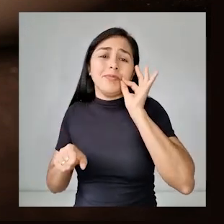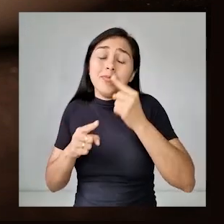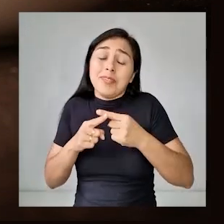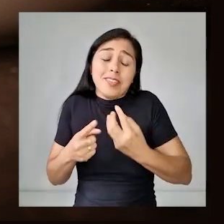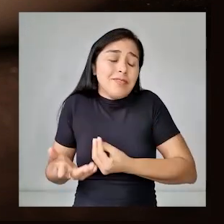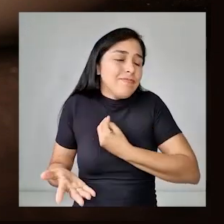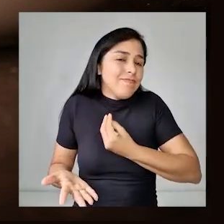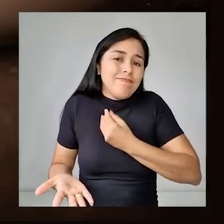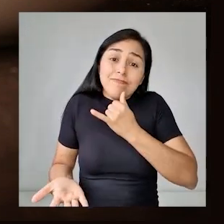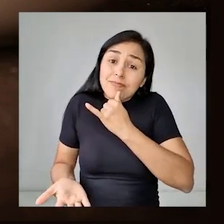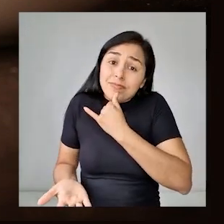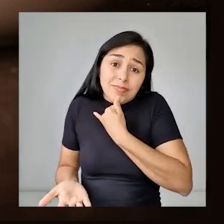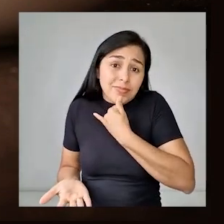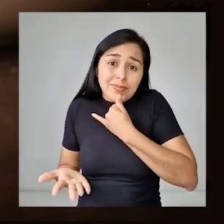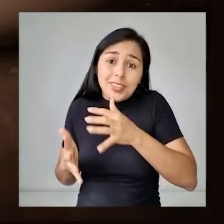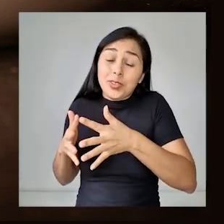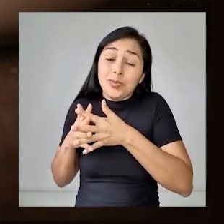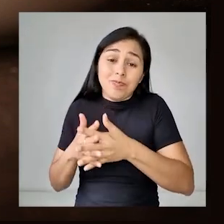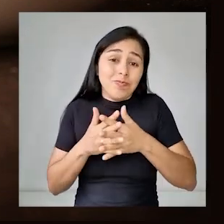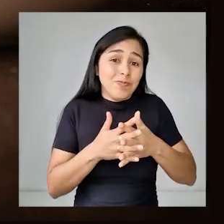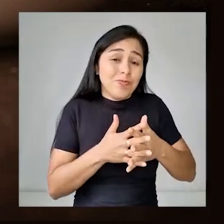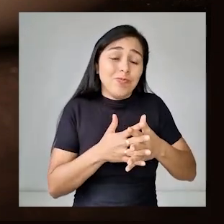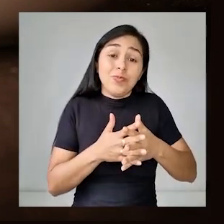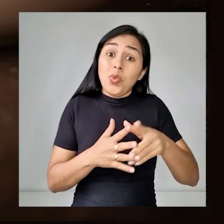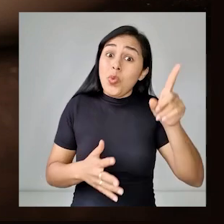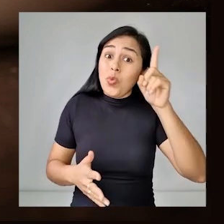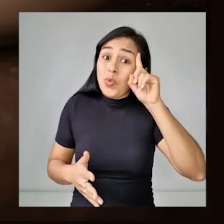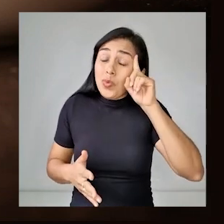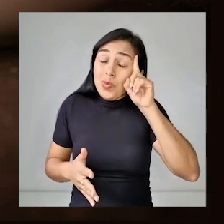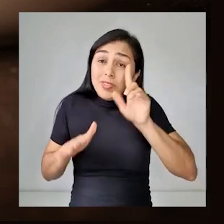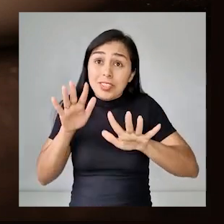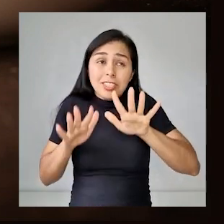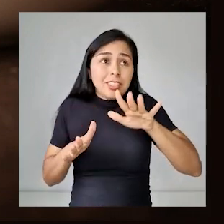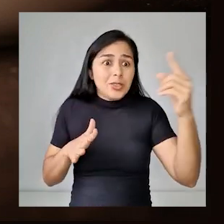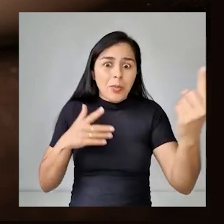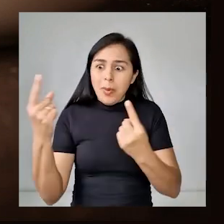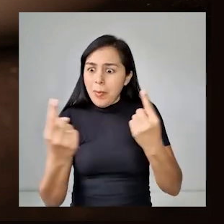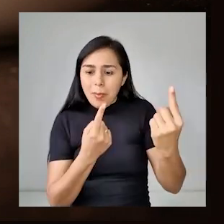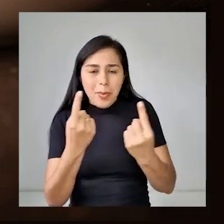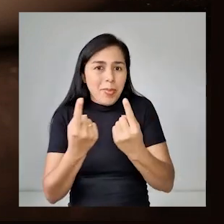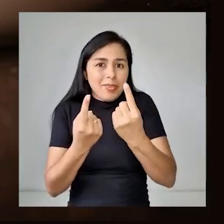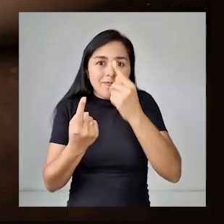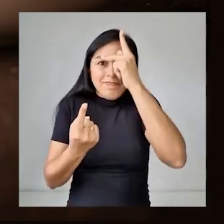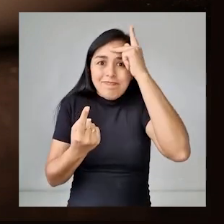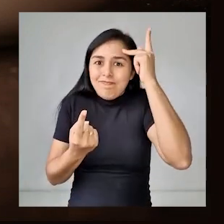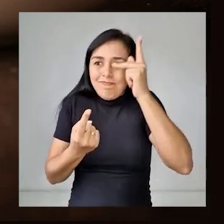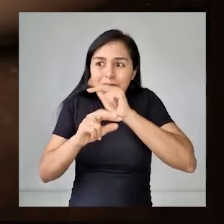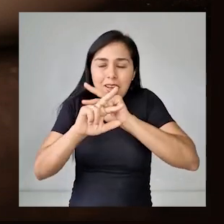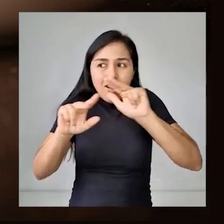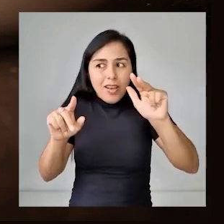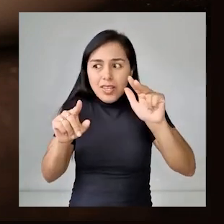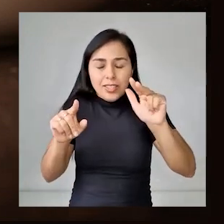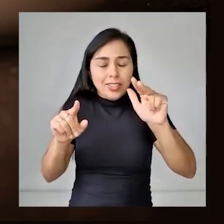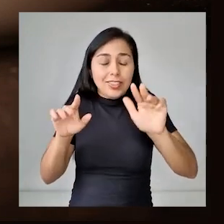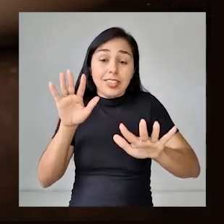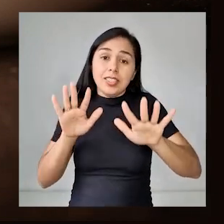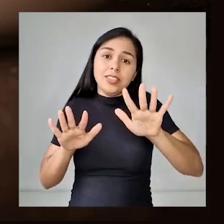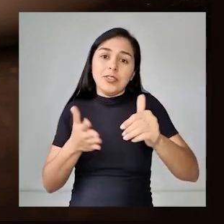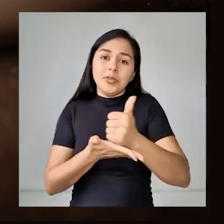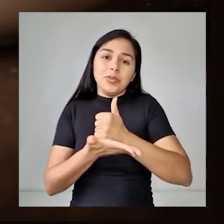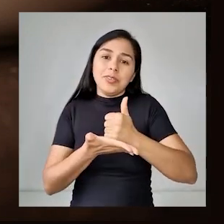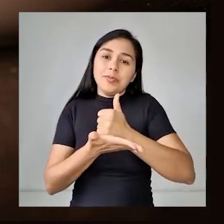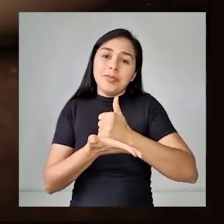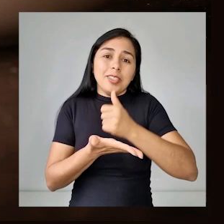vida é triste e complicada. Diariamente é preciso falar com um número excessivo de pessoas. O remédio é ir tomar